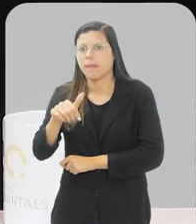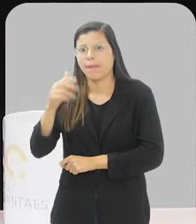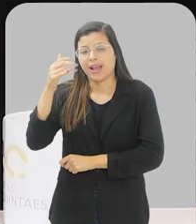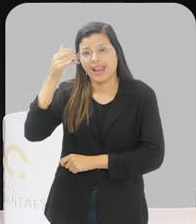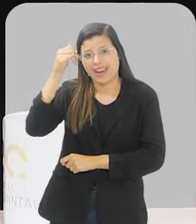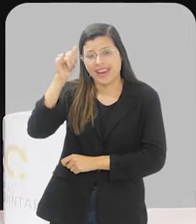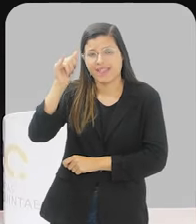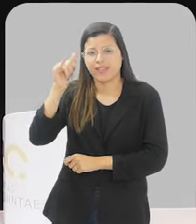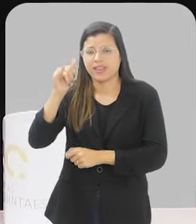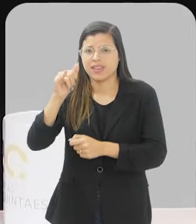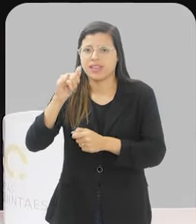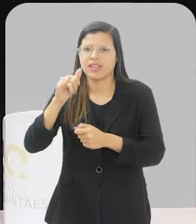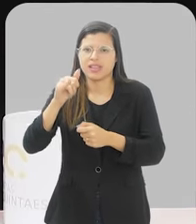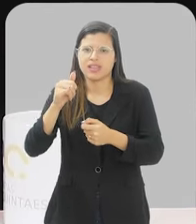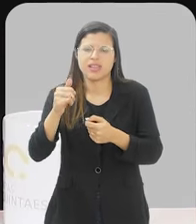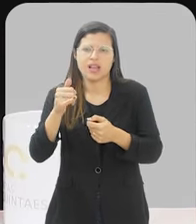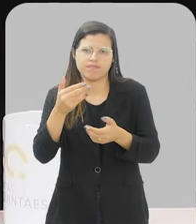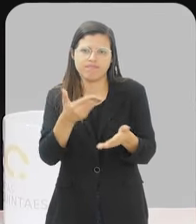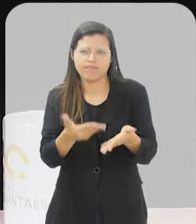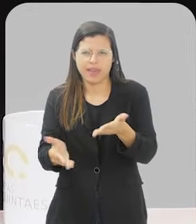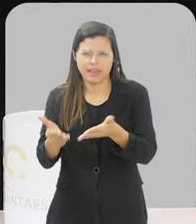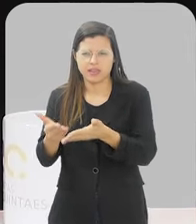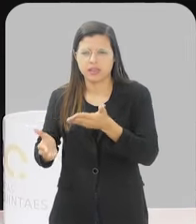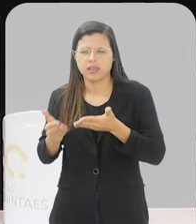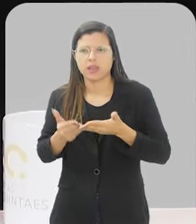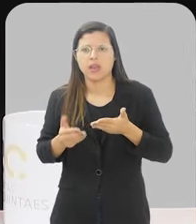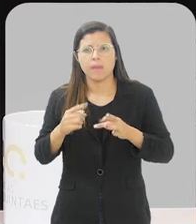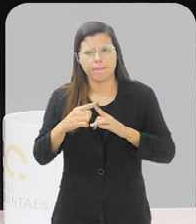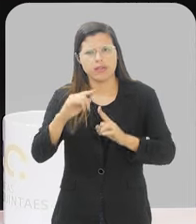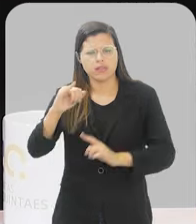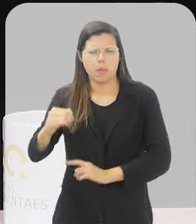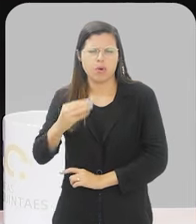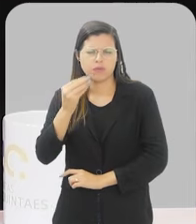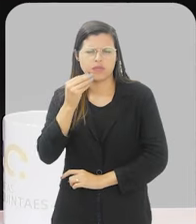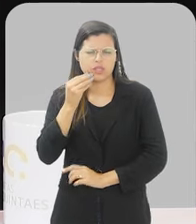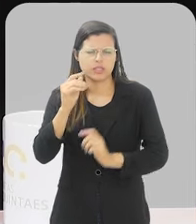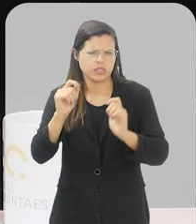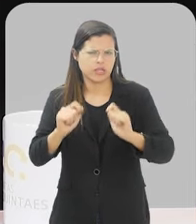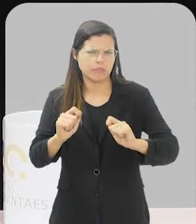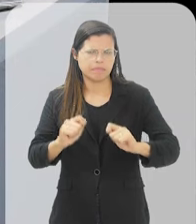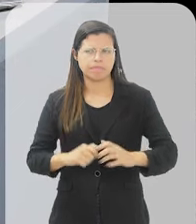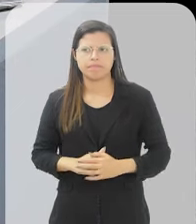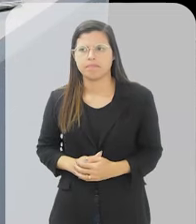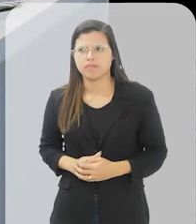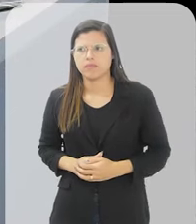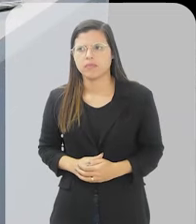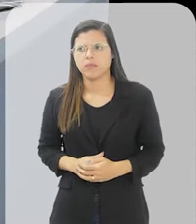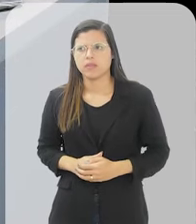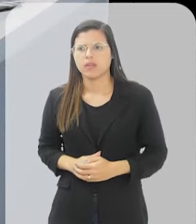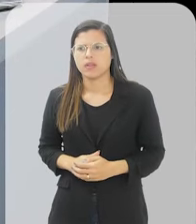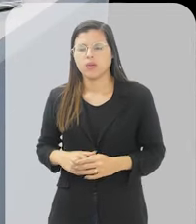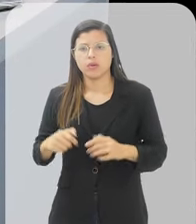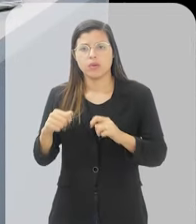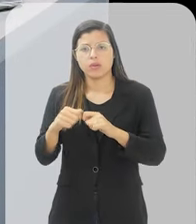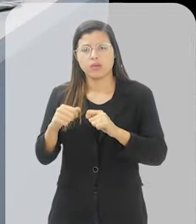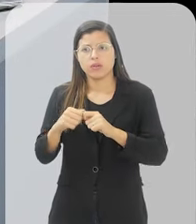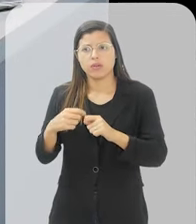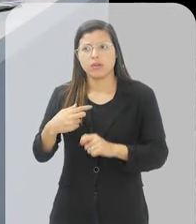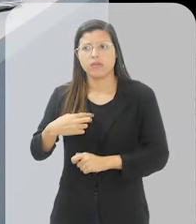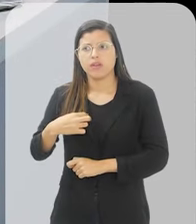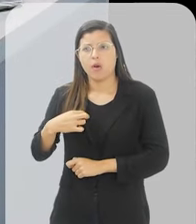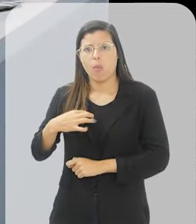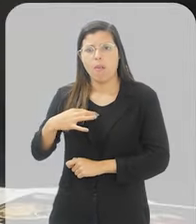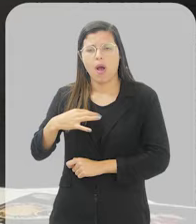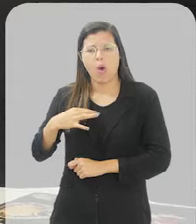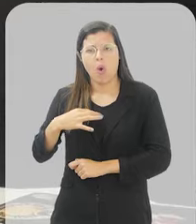fique danificada. Mas, porém, você reaproveita. Ô Marquinho, o que faz uma fantasia de